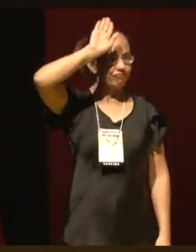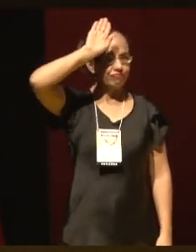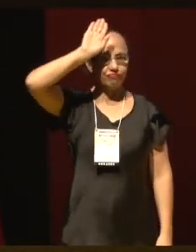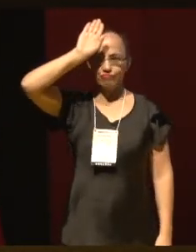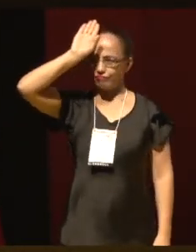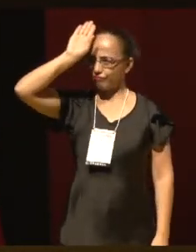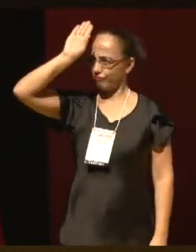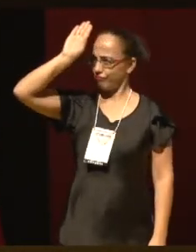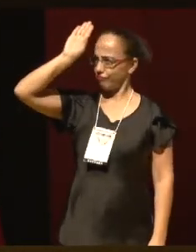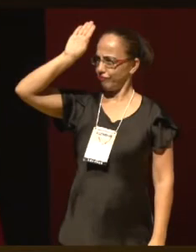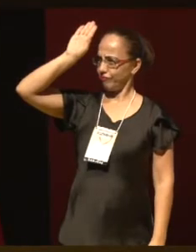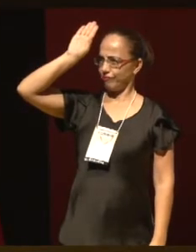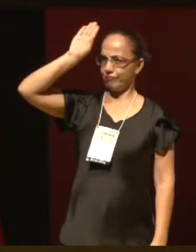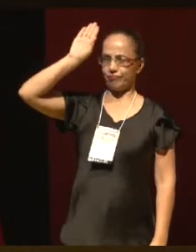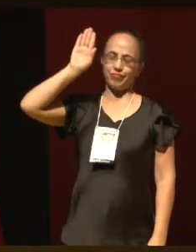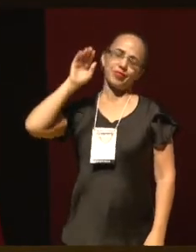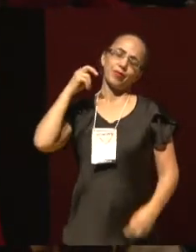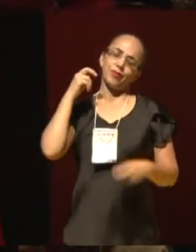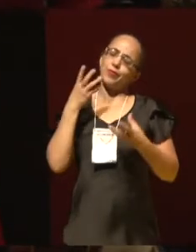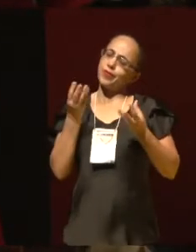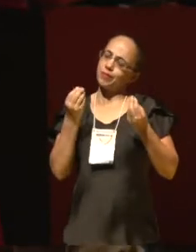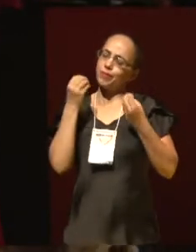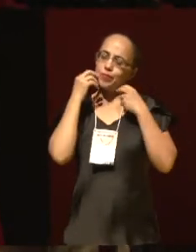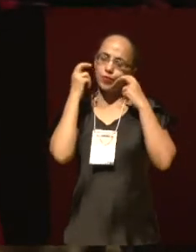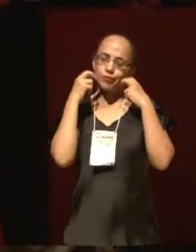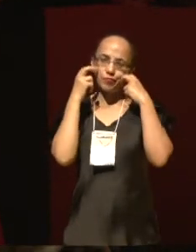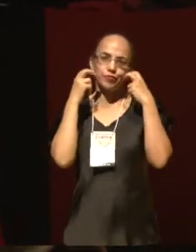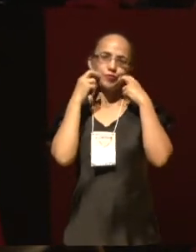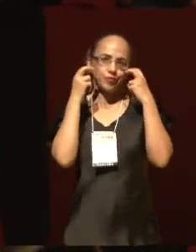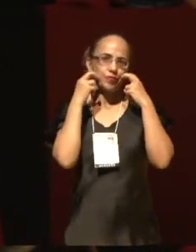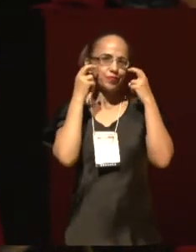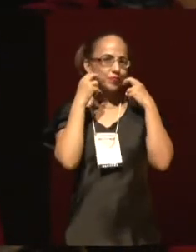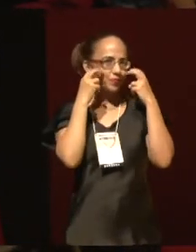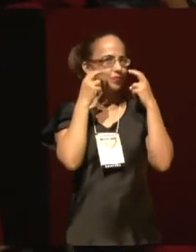Ah, ficaram muitos mais envergonhados.